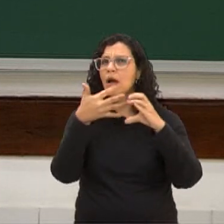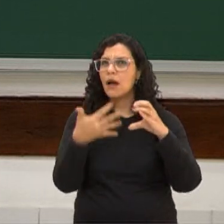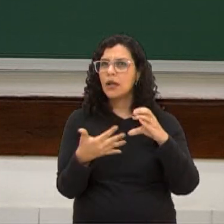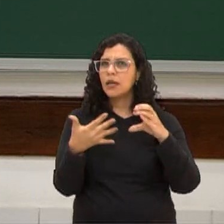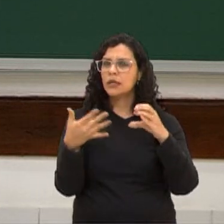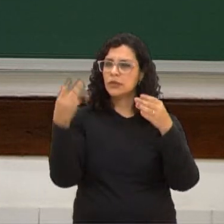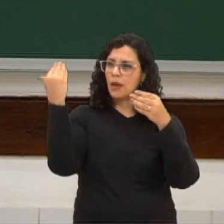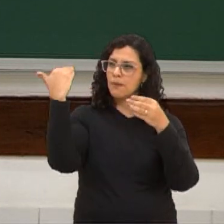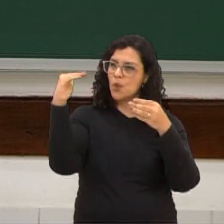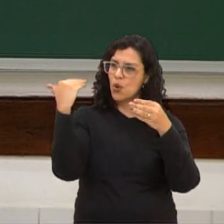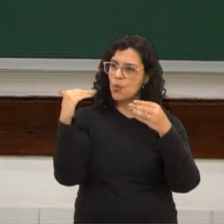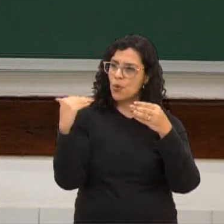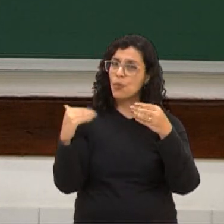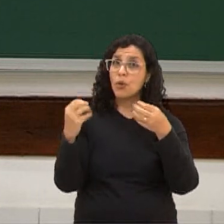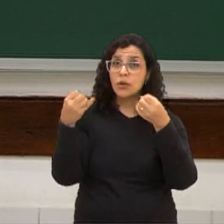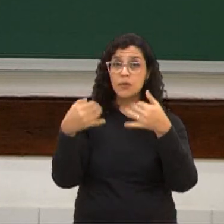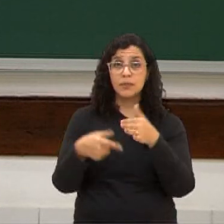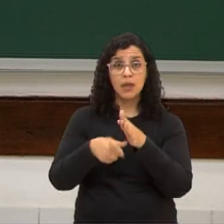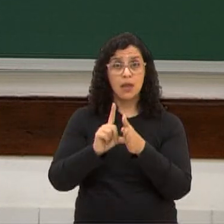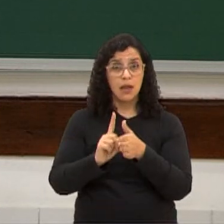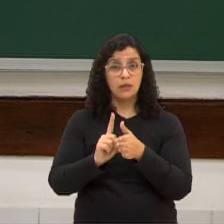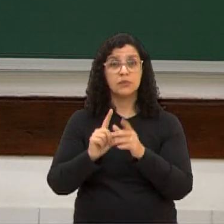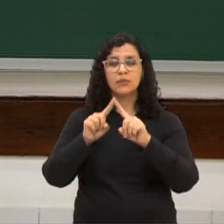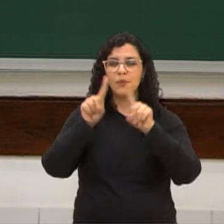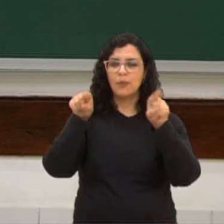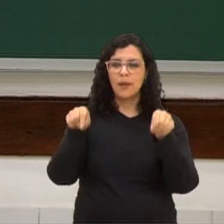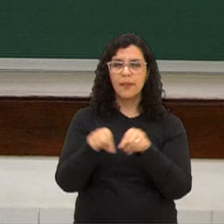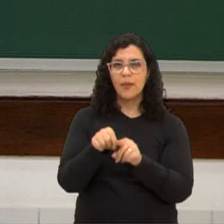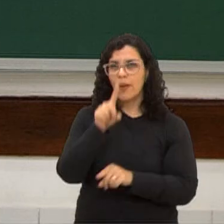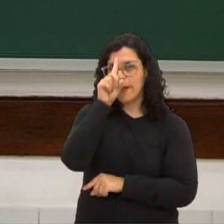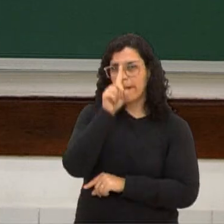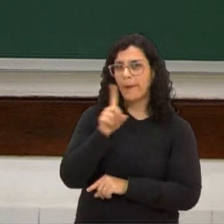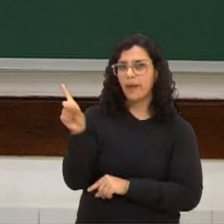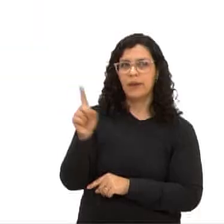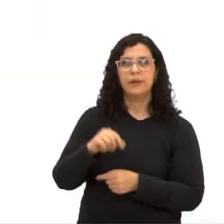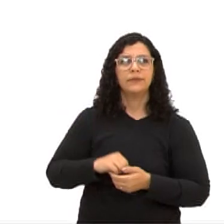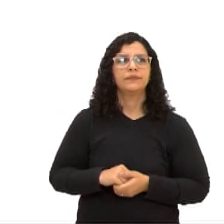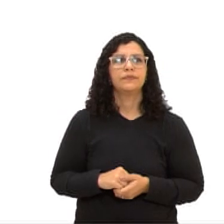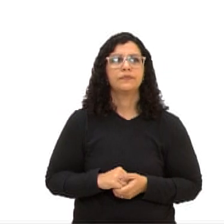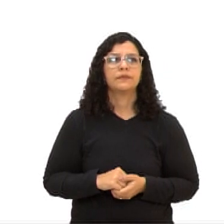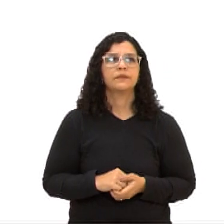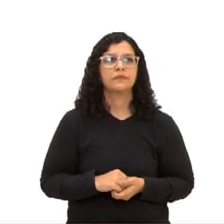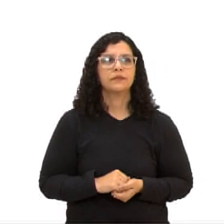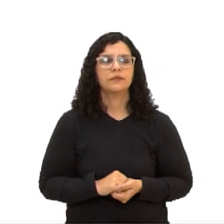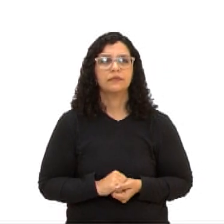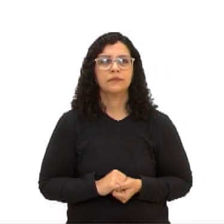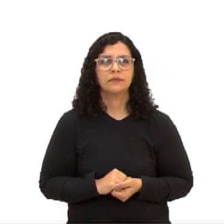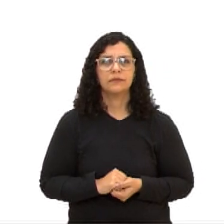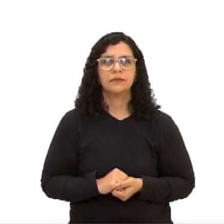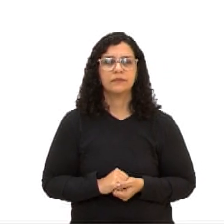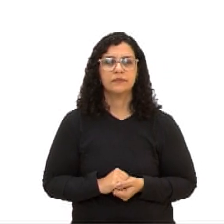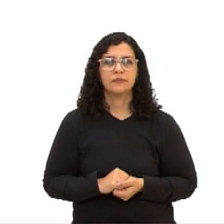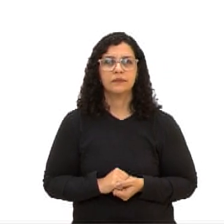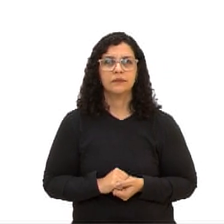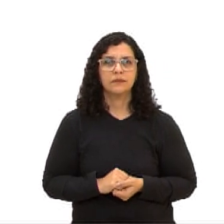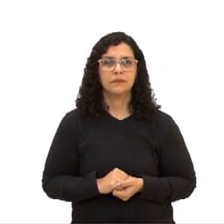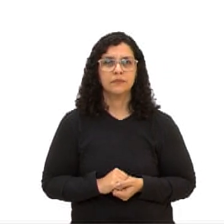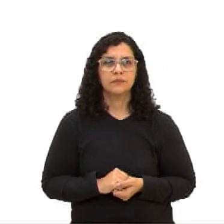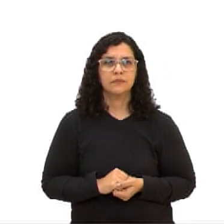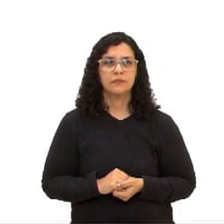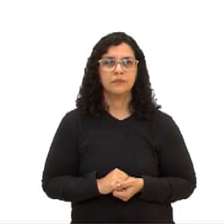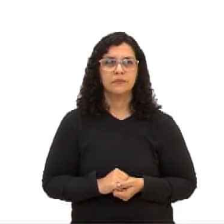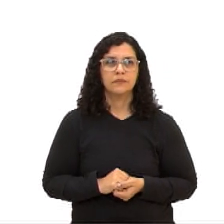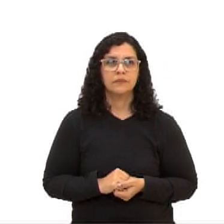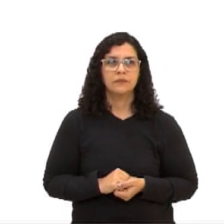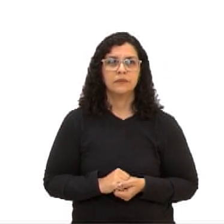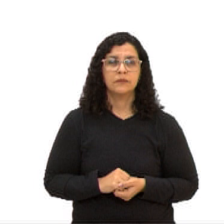características estruturais que a gente viu anteriormente nesse bilhete que está ali. Então, identifique neste texto as características de uma